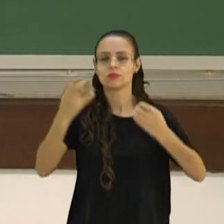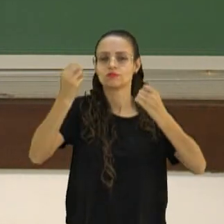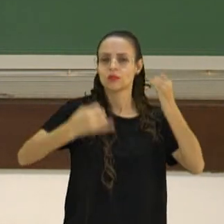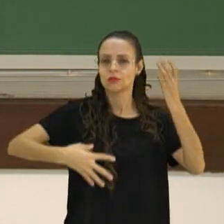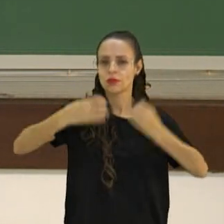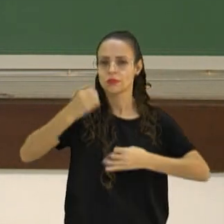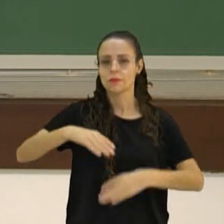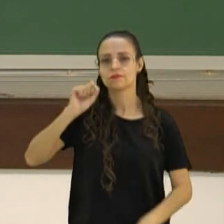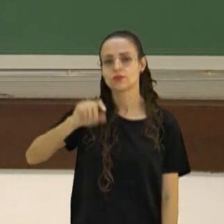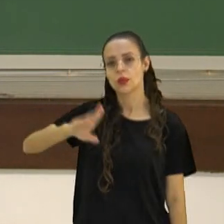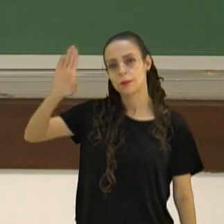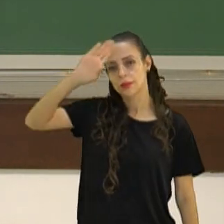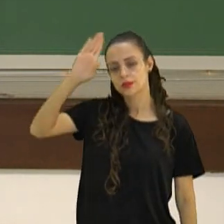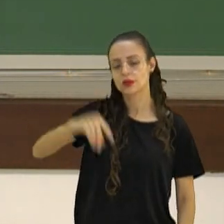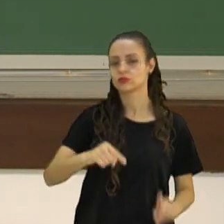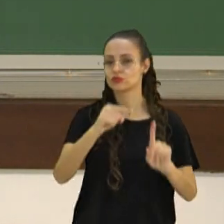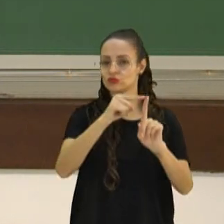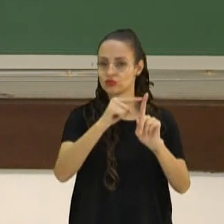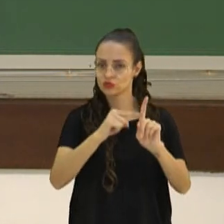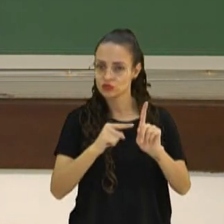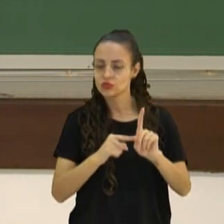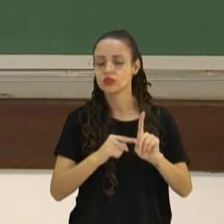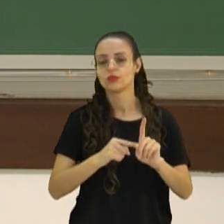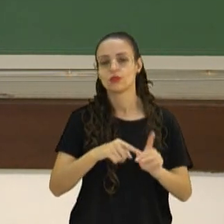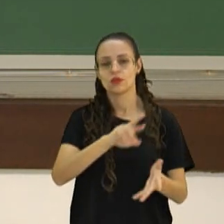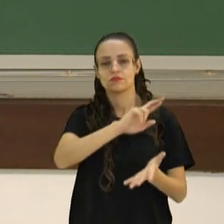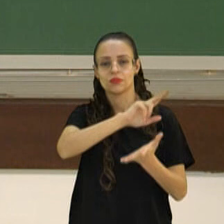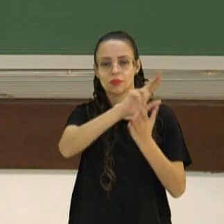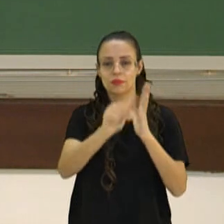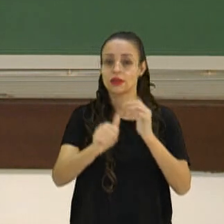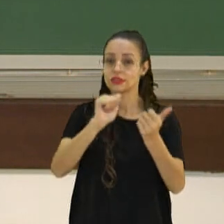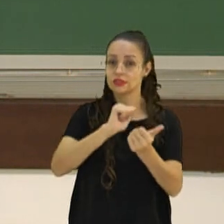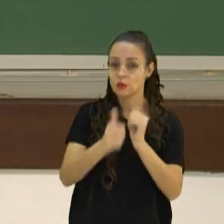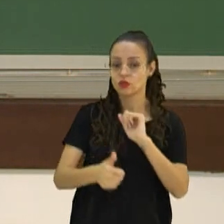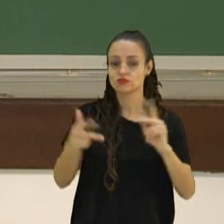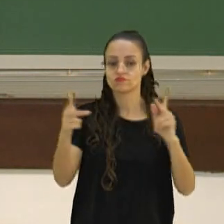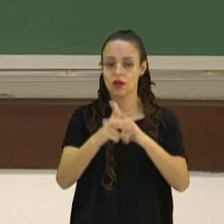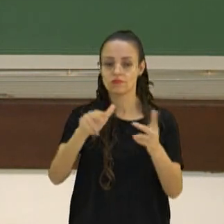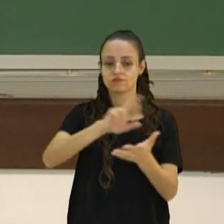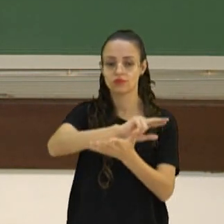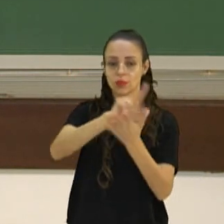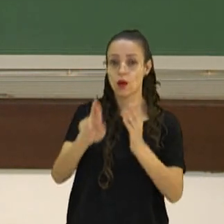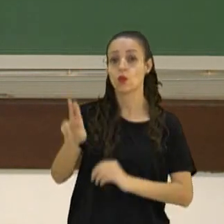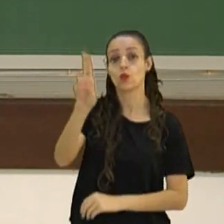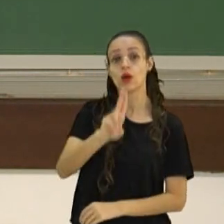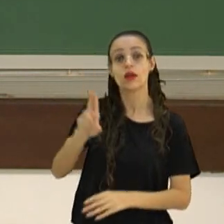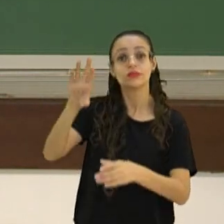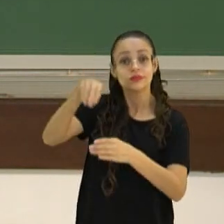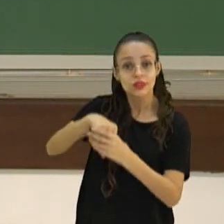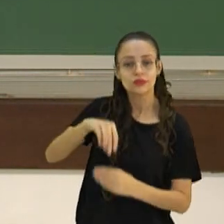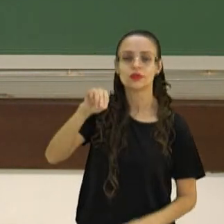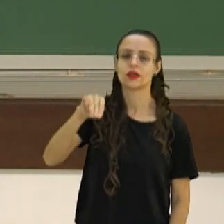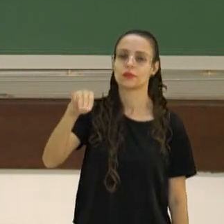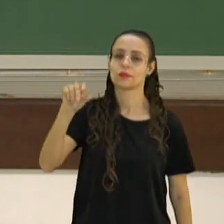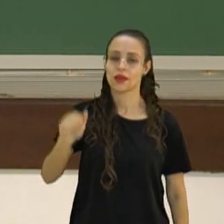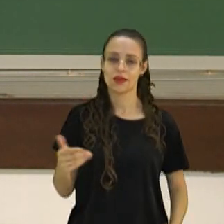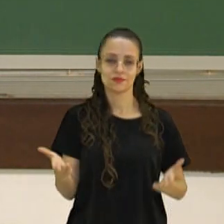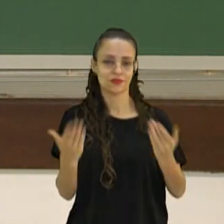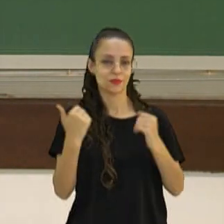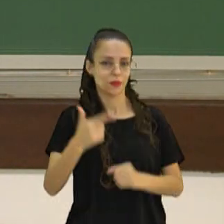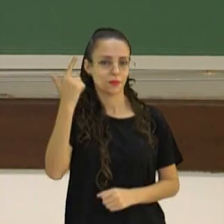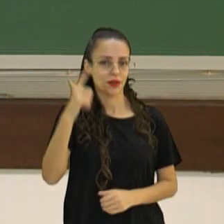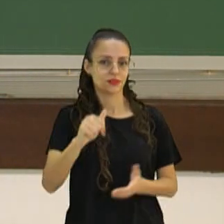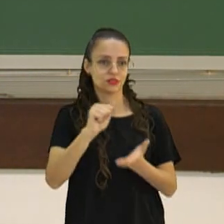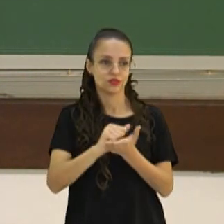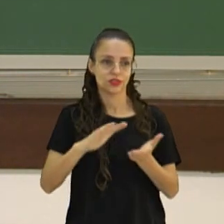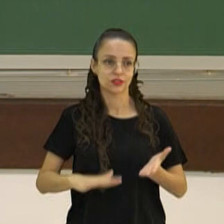são as principais modalidades, né, os principais esportes de combate utilizados dentro do MMA. Temos mais atividades da aula de hoje, que é